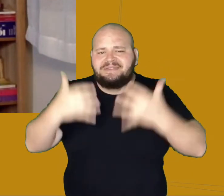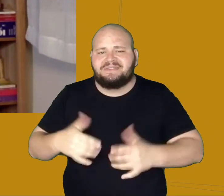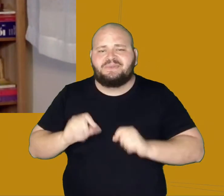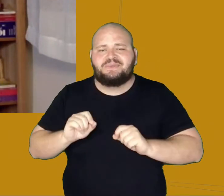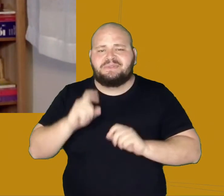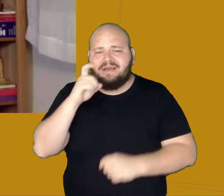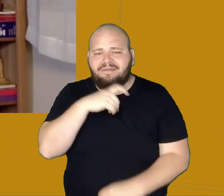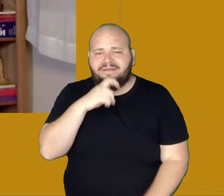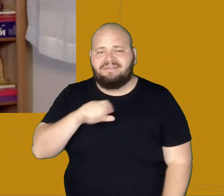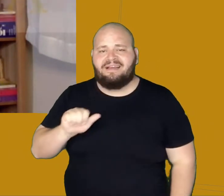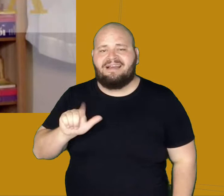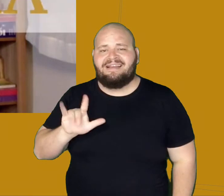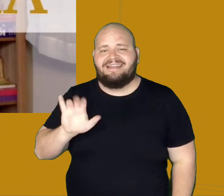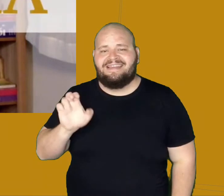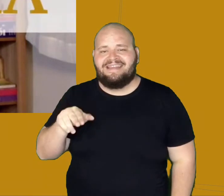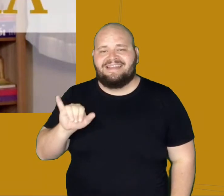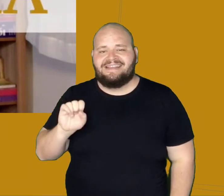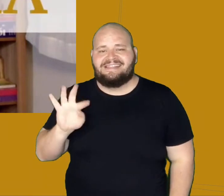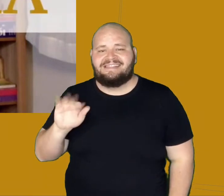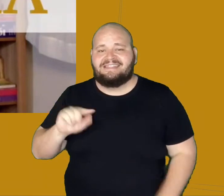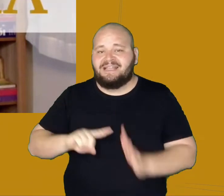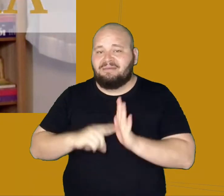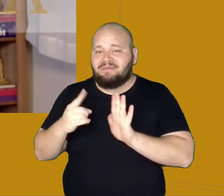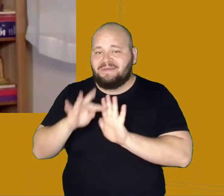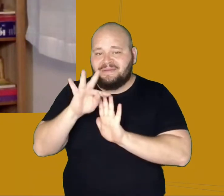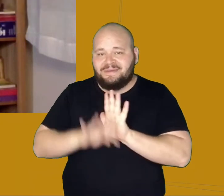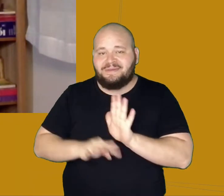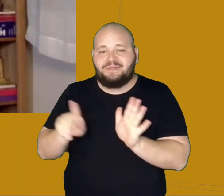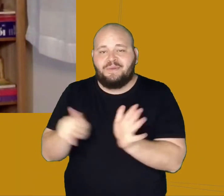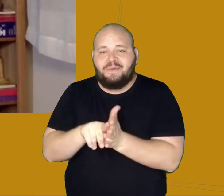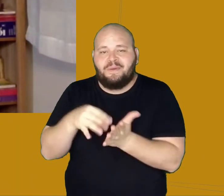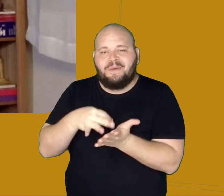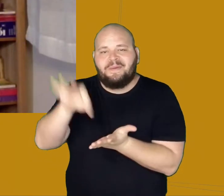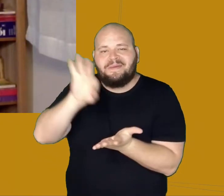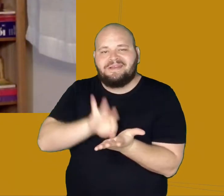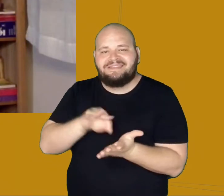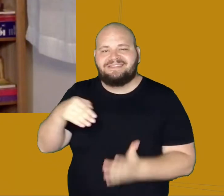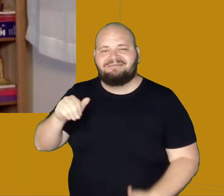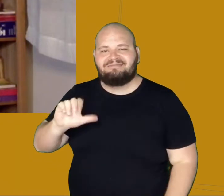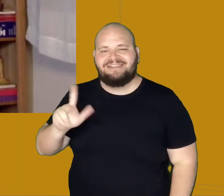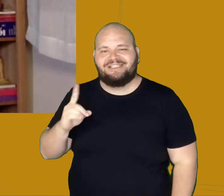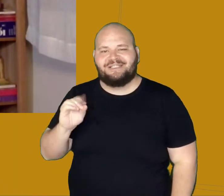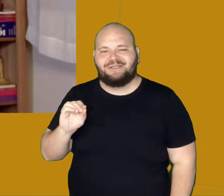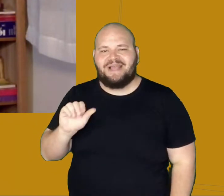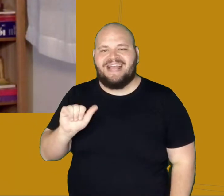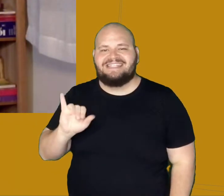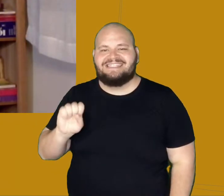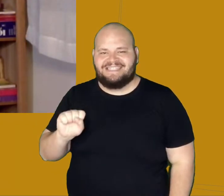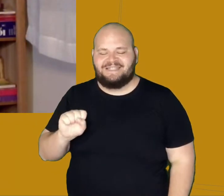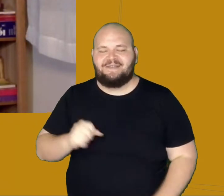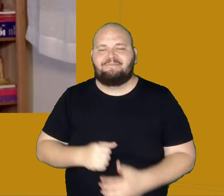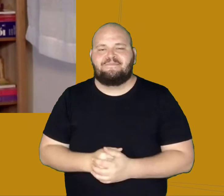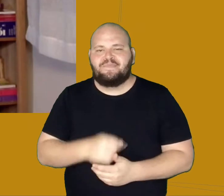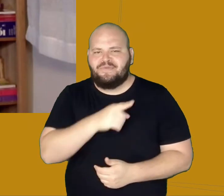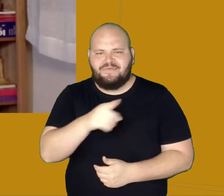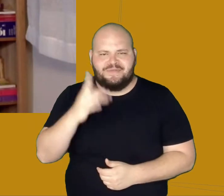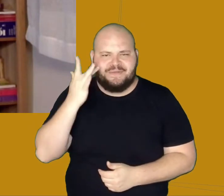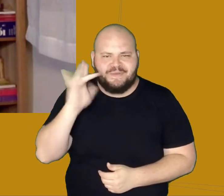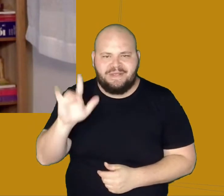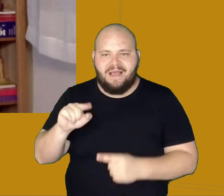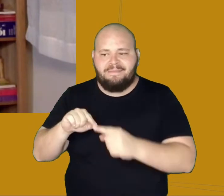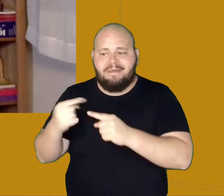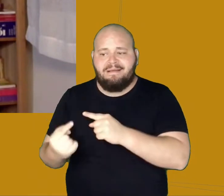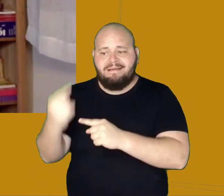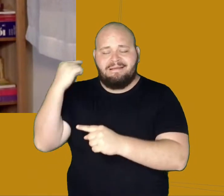vou falar com você sobre a novela O Alienista, que é o primeiro texto da obra Papéis Avulsos do Machado de Assis. Para quem